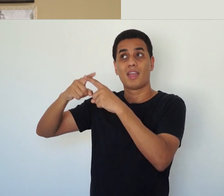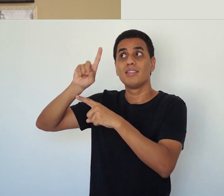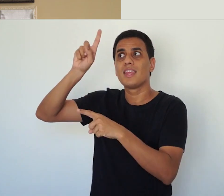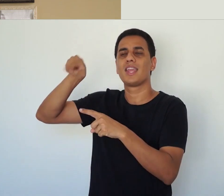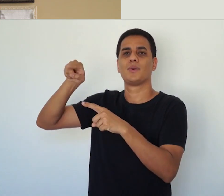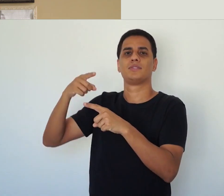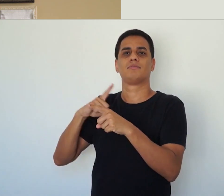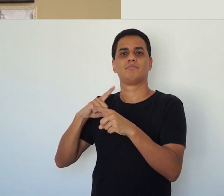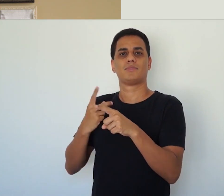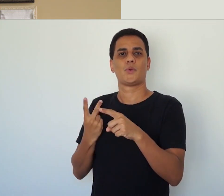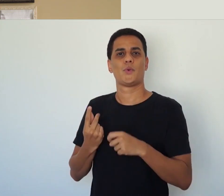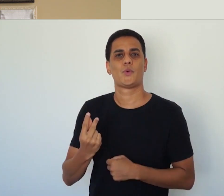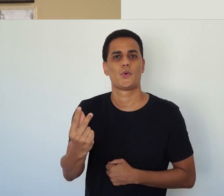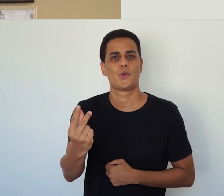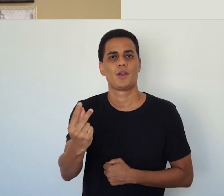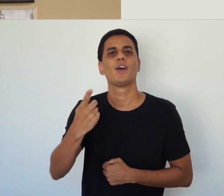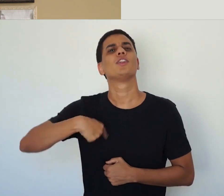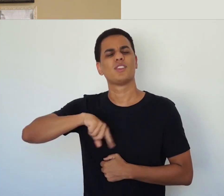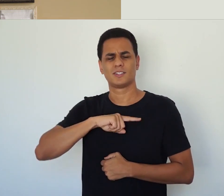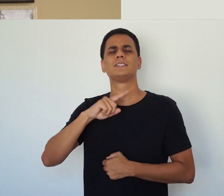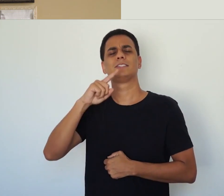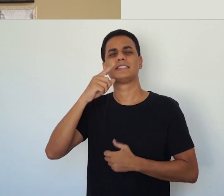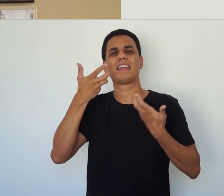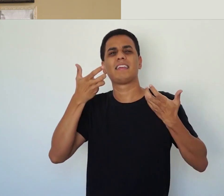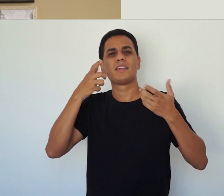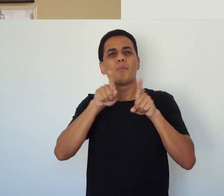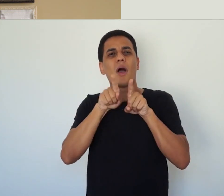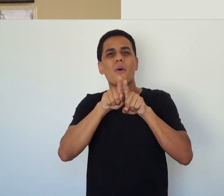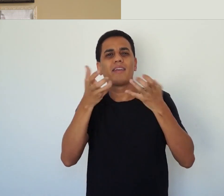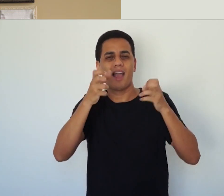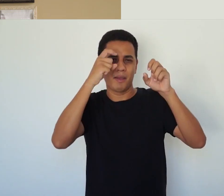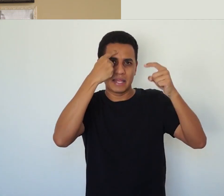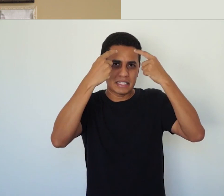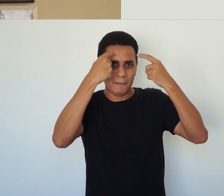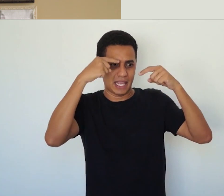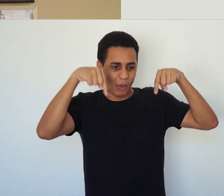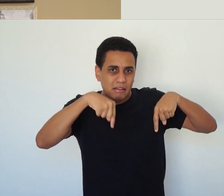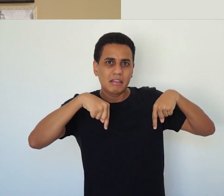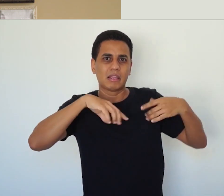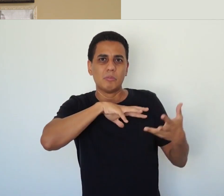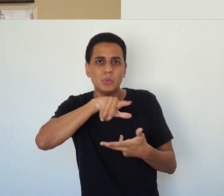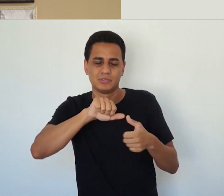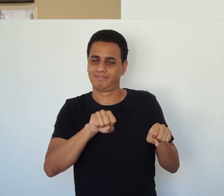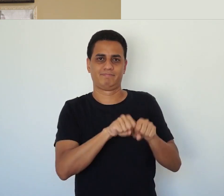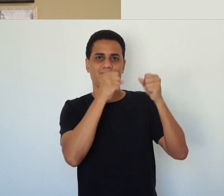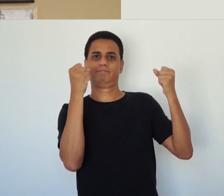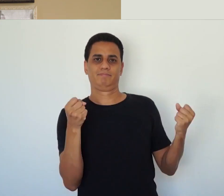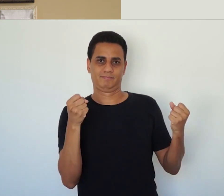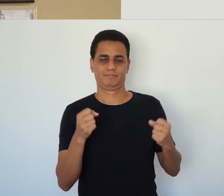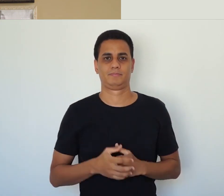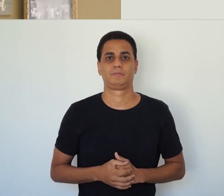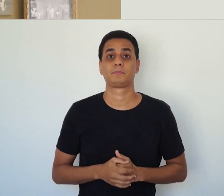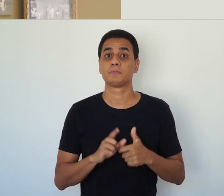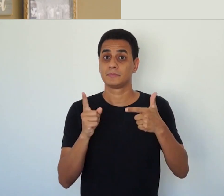do alto, nas coisas eternas, nós batalhamos contra os nossos maus pensamentos terrenos. Essa é a primeira dica